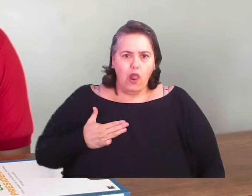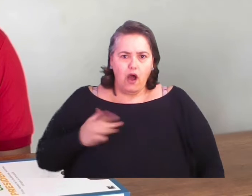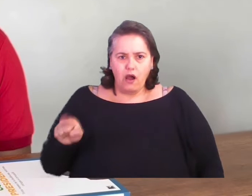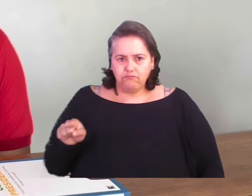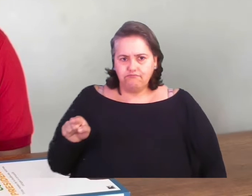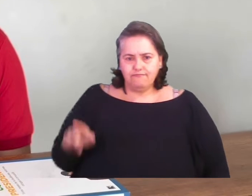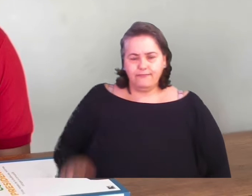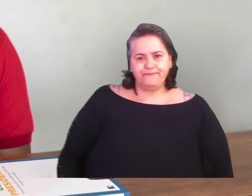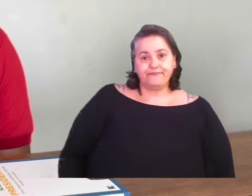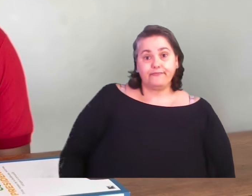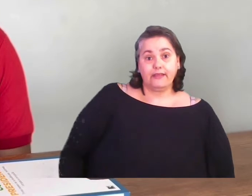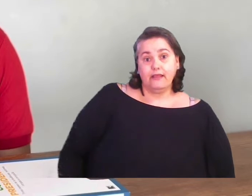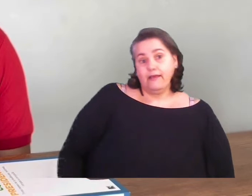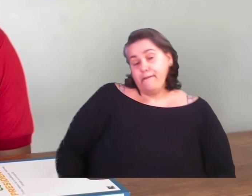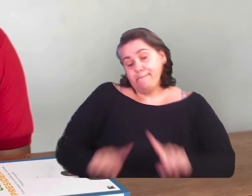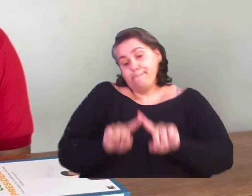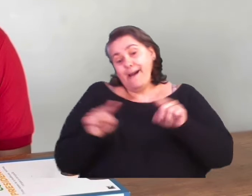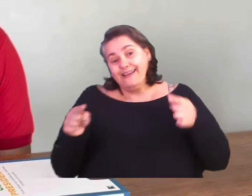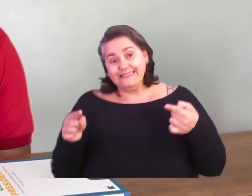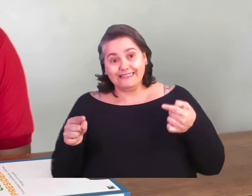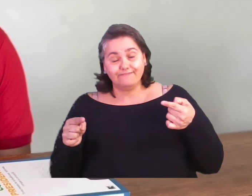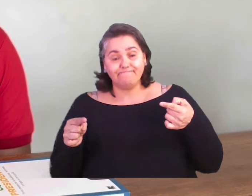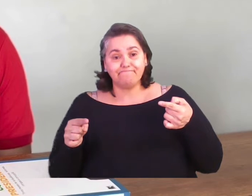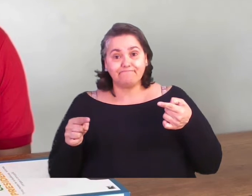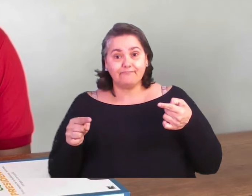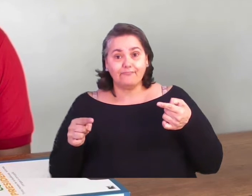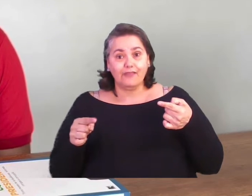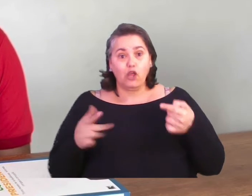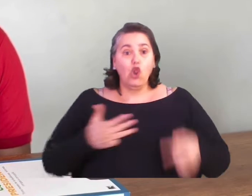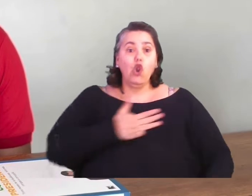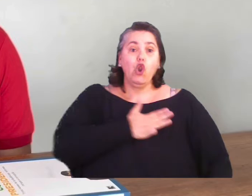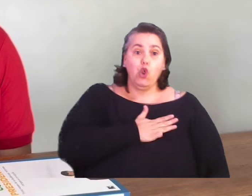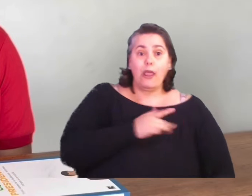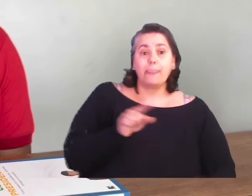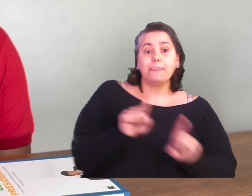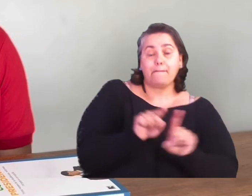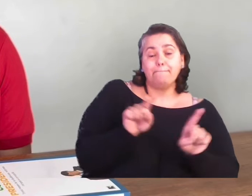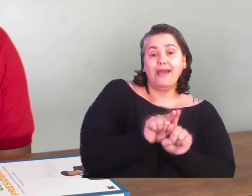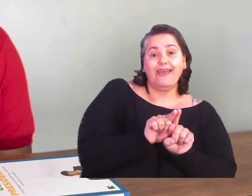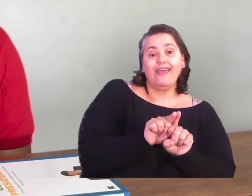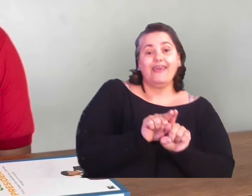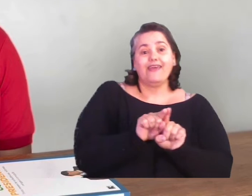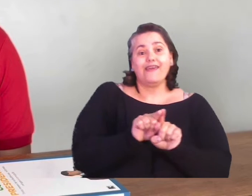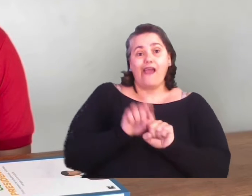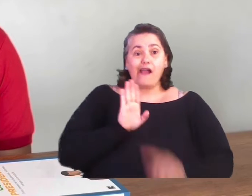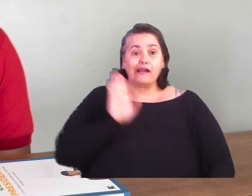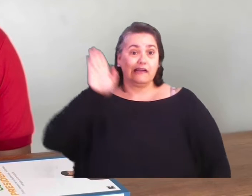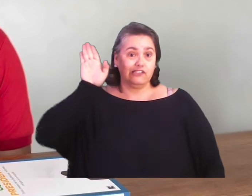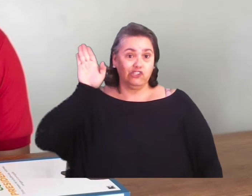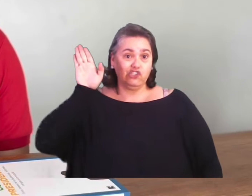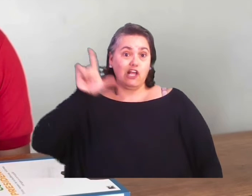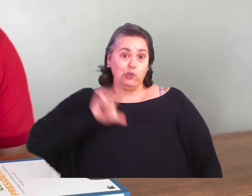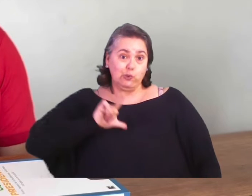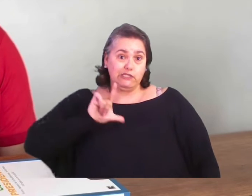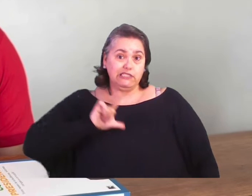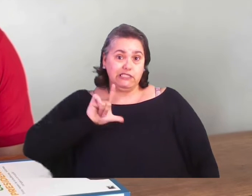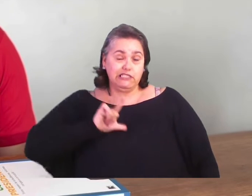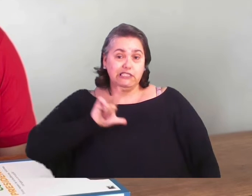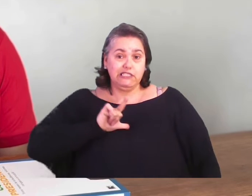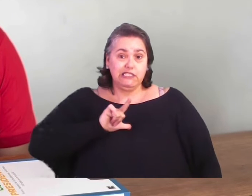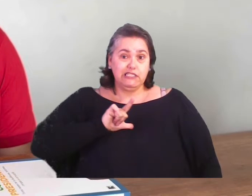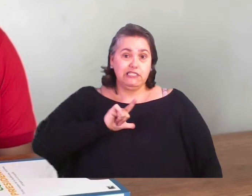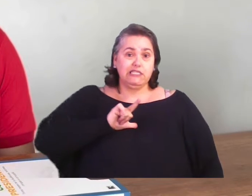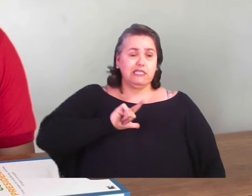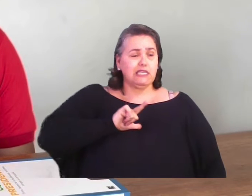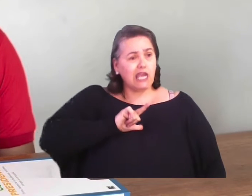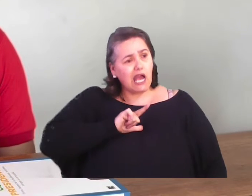Lula da Silva. Ademais disso, Lula era um candidato que tinha